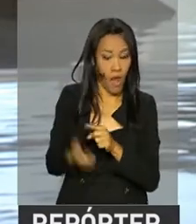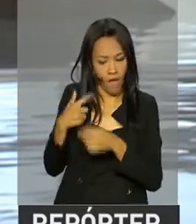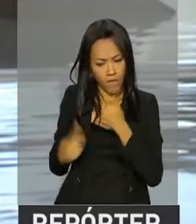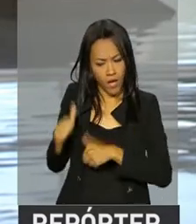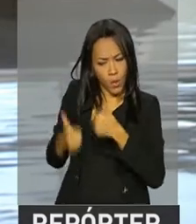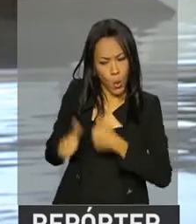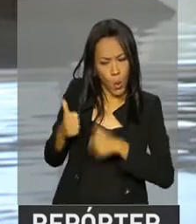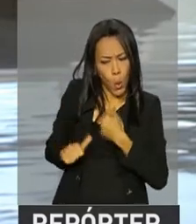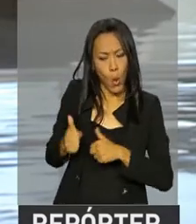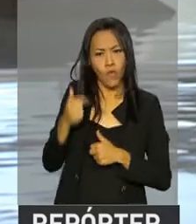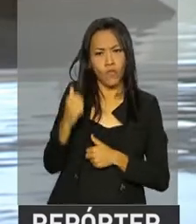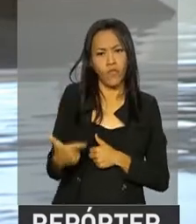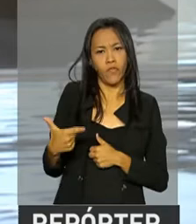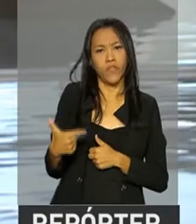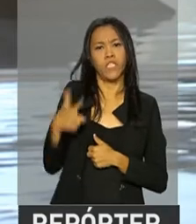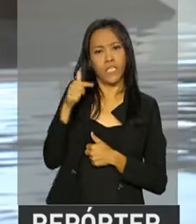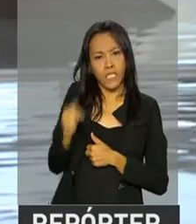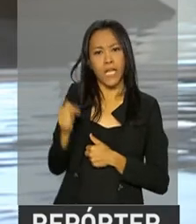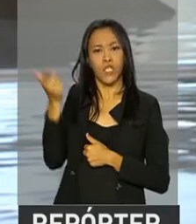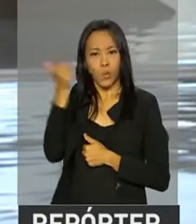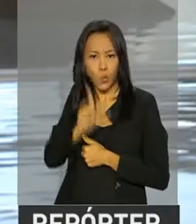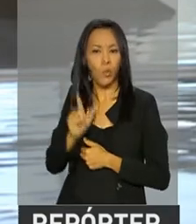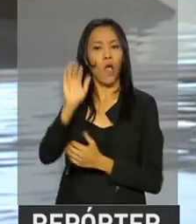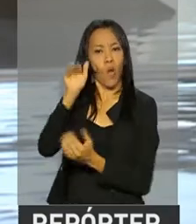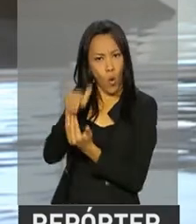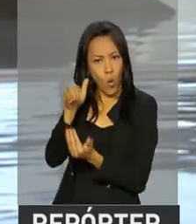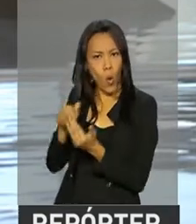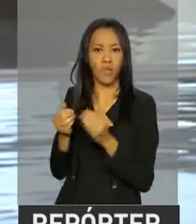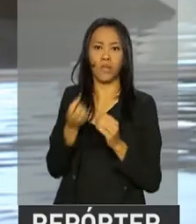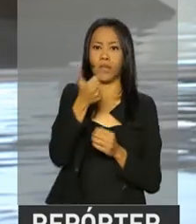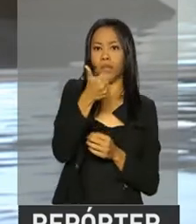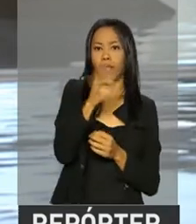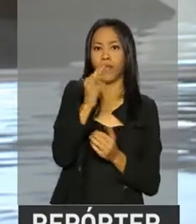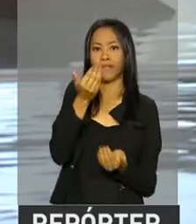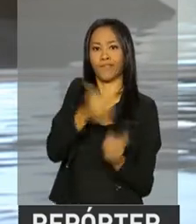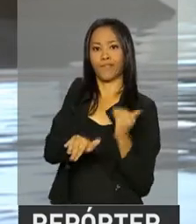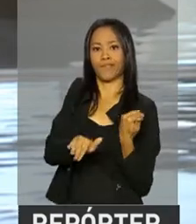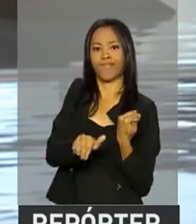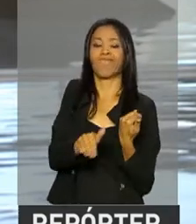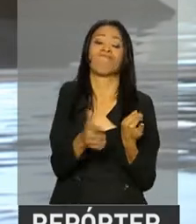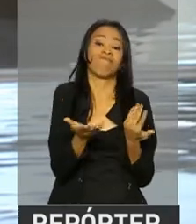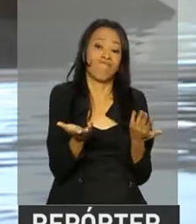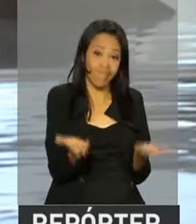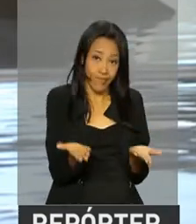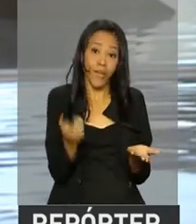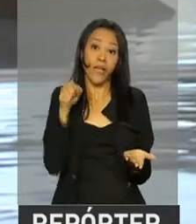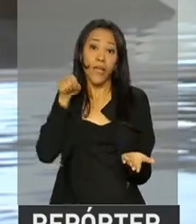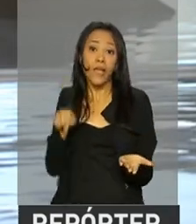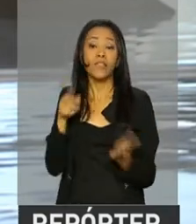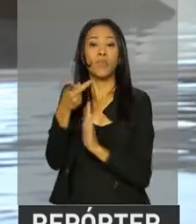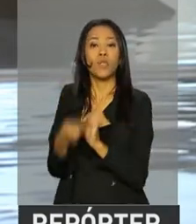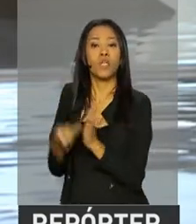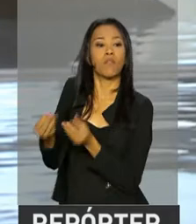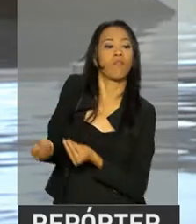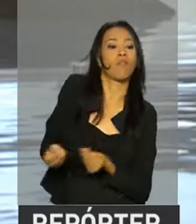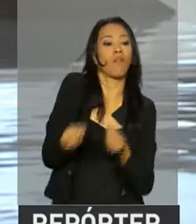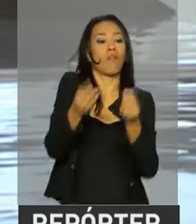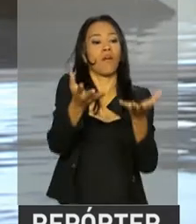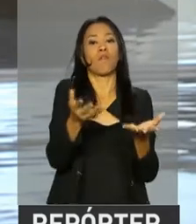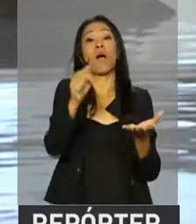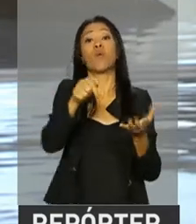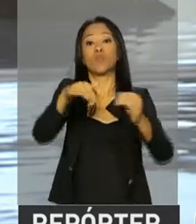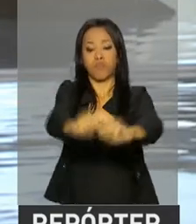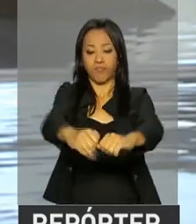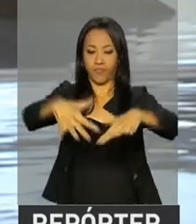27 votos favoráveis e 10 votos contrários agora como você falou o projeto segue para votação em plenário